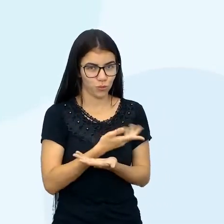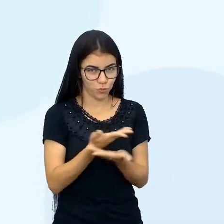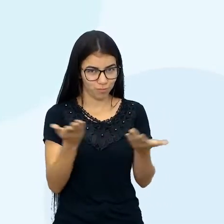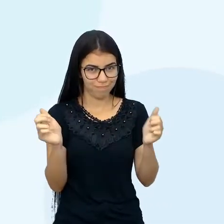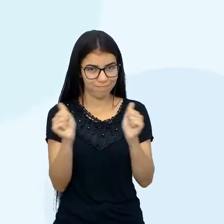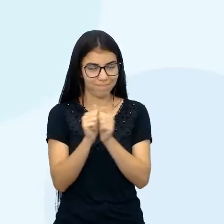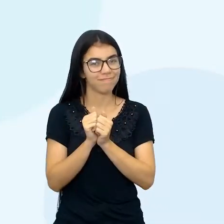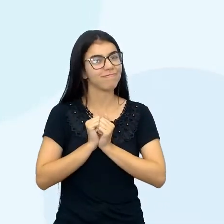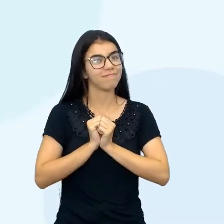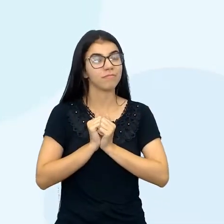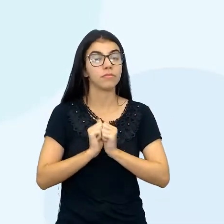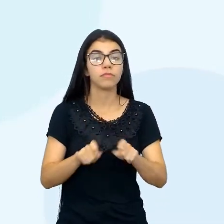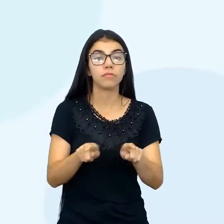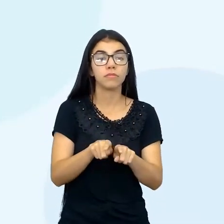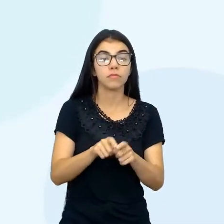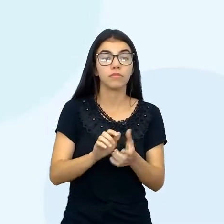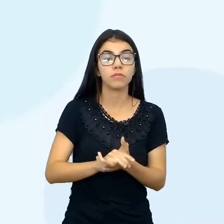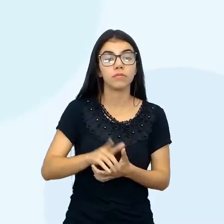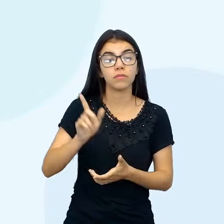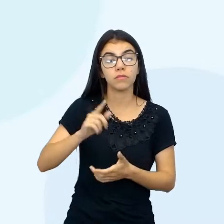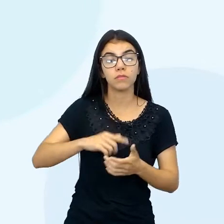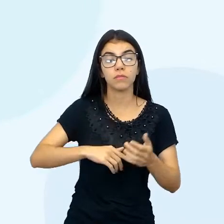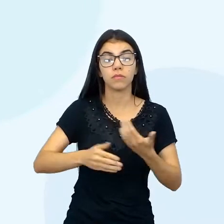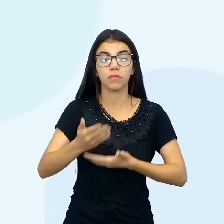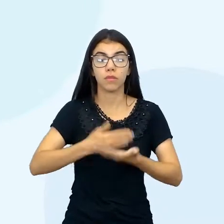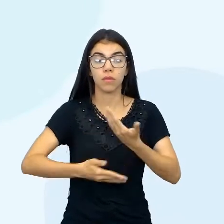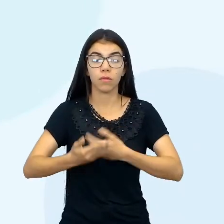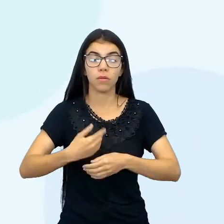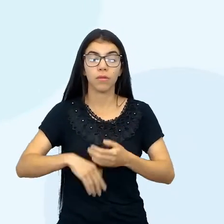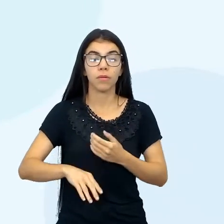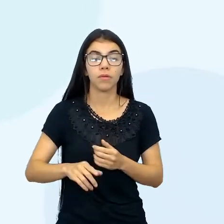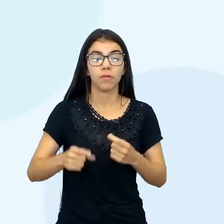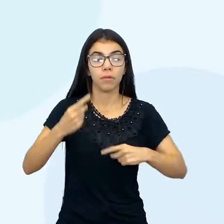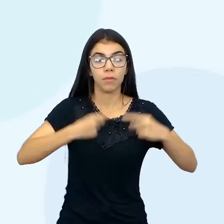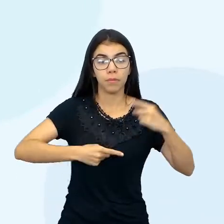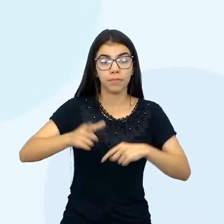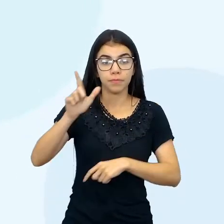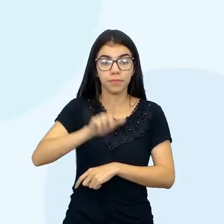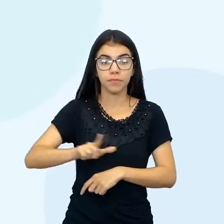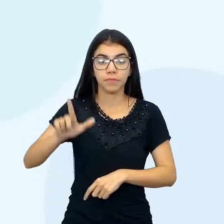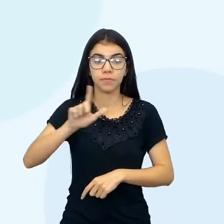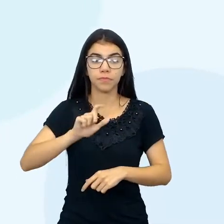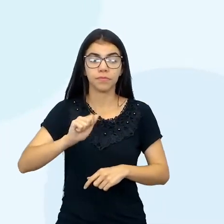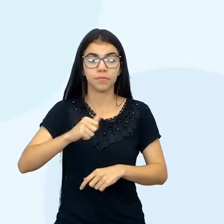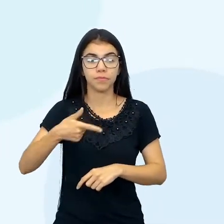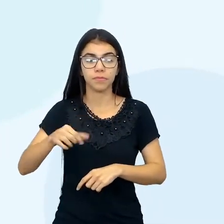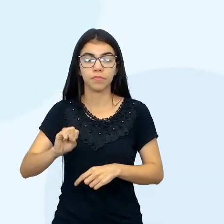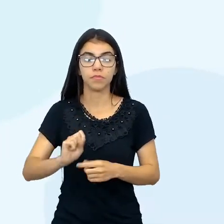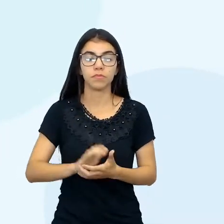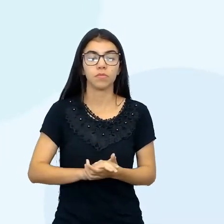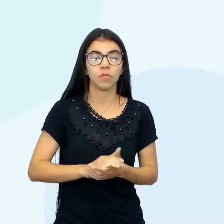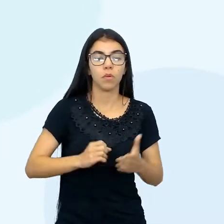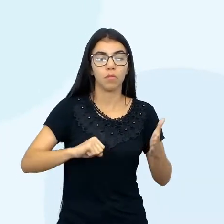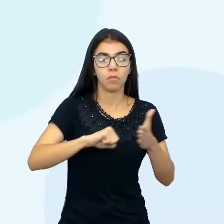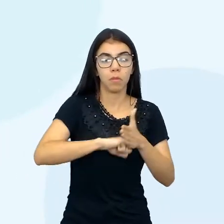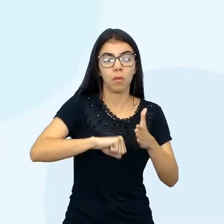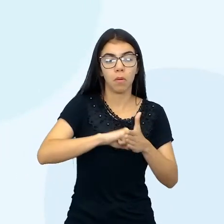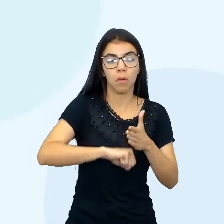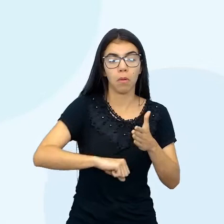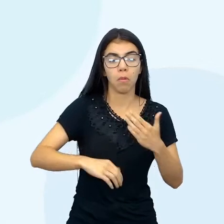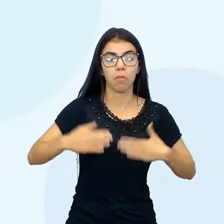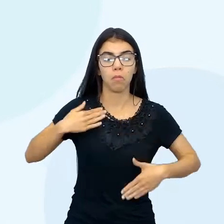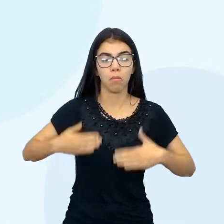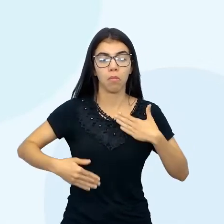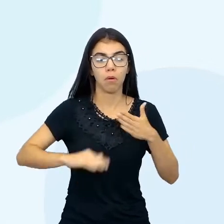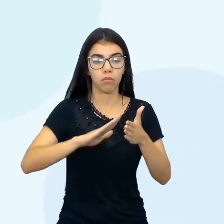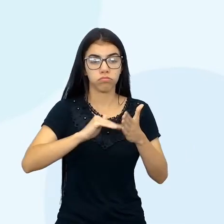estou sozinho. Junto comigo está a integração crítica, literatura em ação, luta com prática corporal, a estética do corpo e